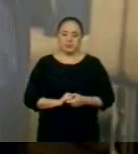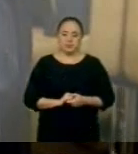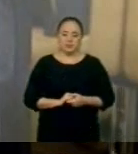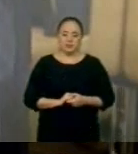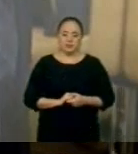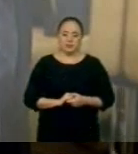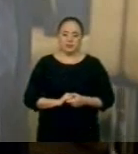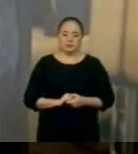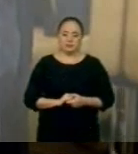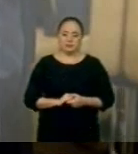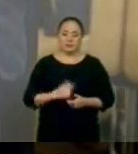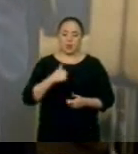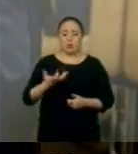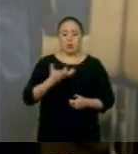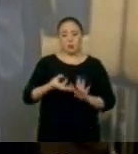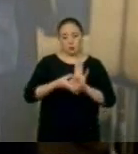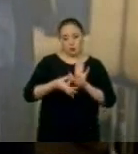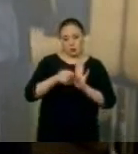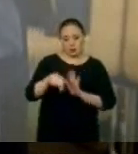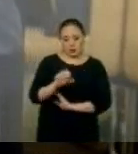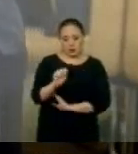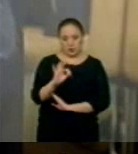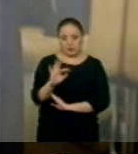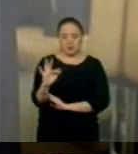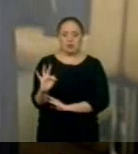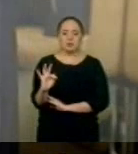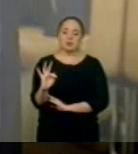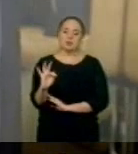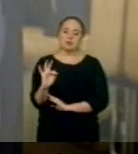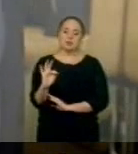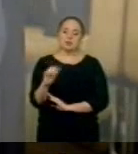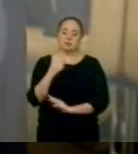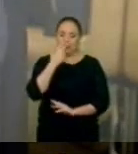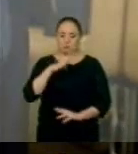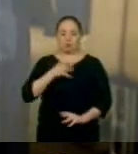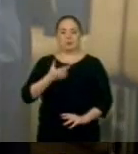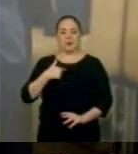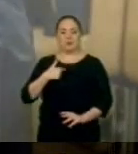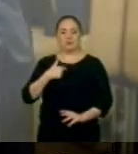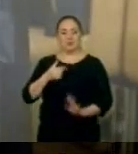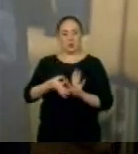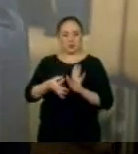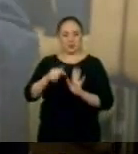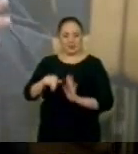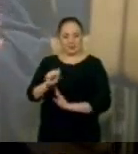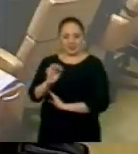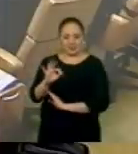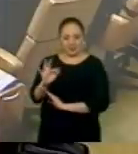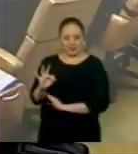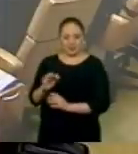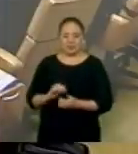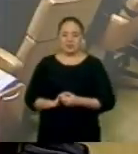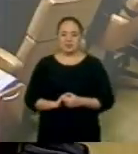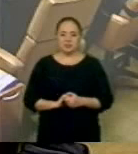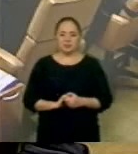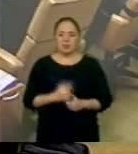uma sugestão a essa Suprema Corte cometendo essa ousadia. Me parece que